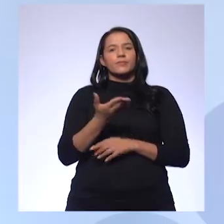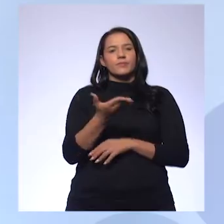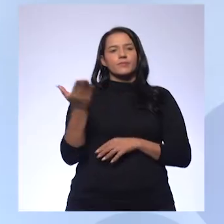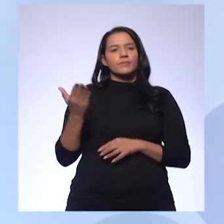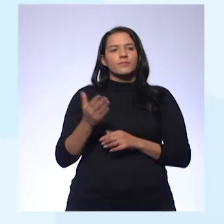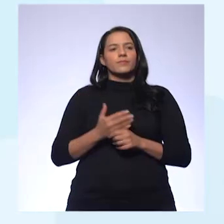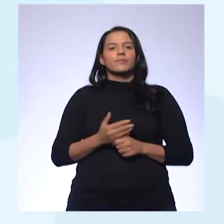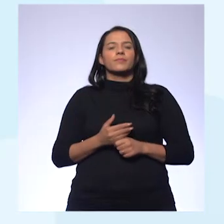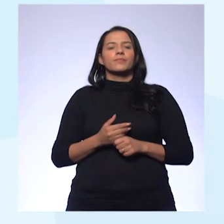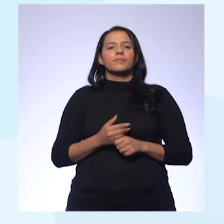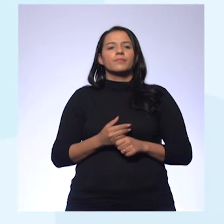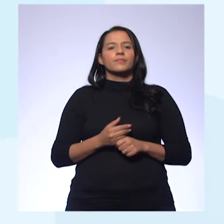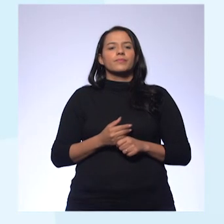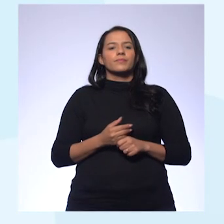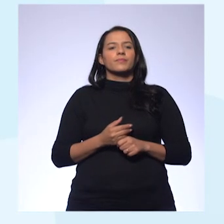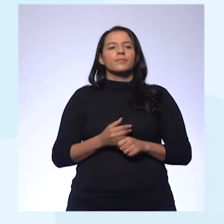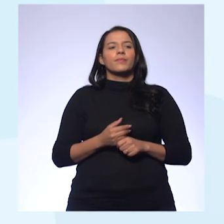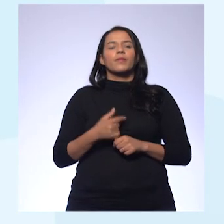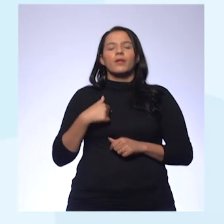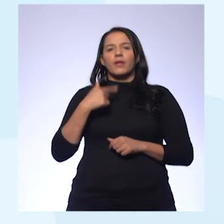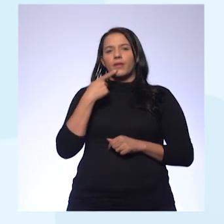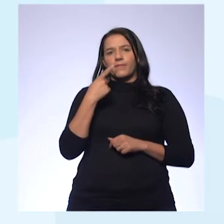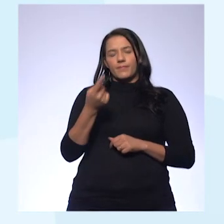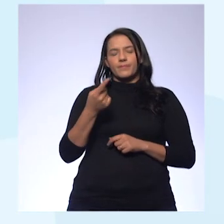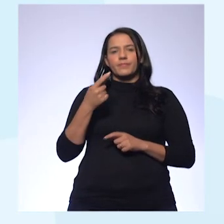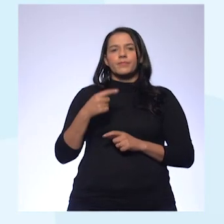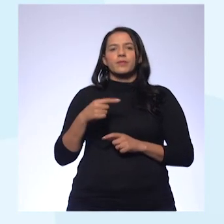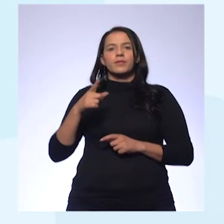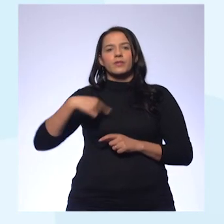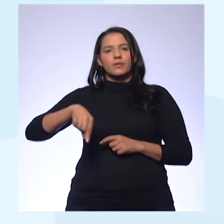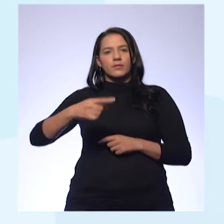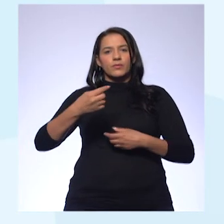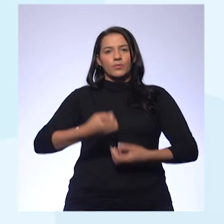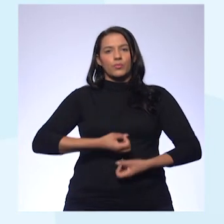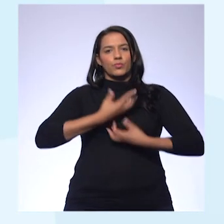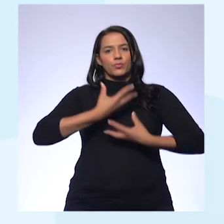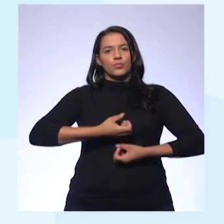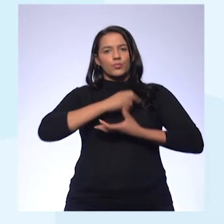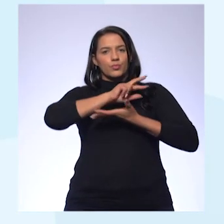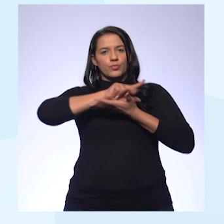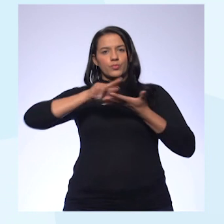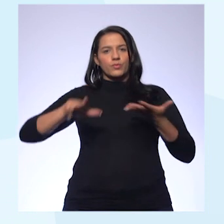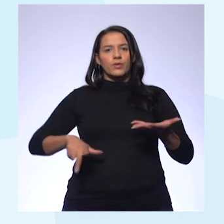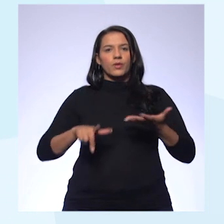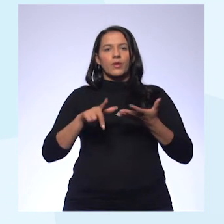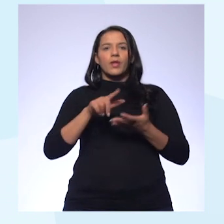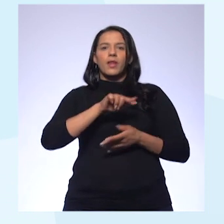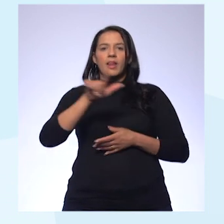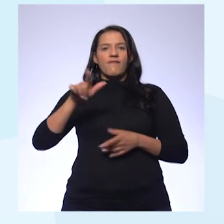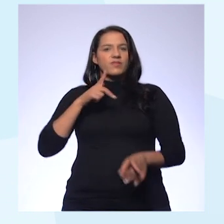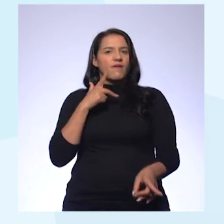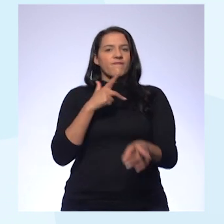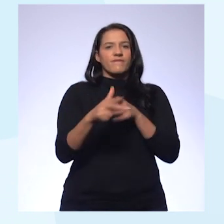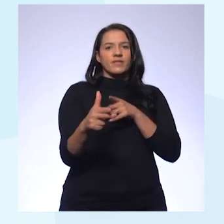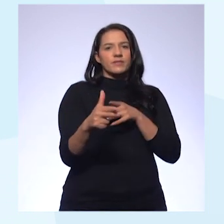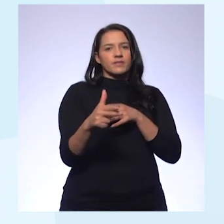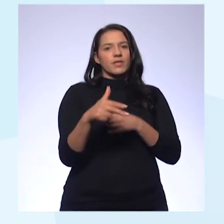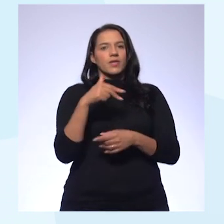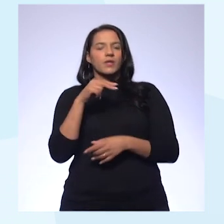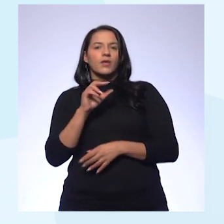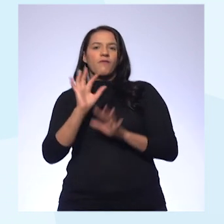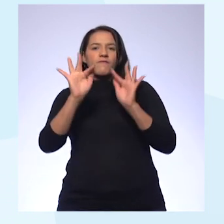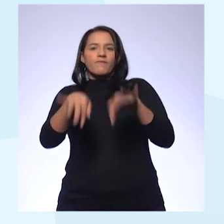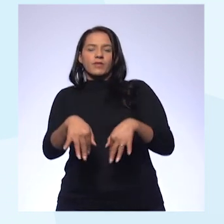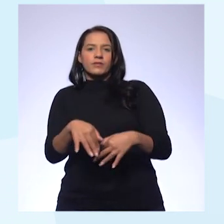os alunos, né? Diz lá, no desenvolvimento socioemocional não existe game over, né? Ou seja, não tem fim